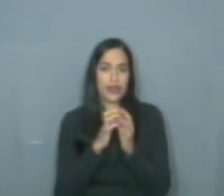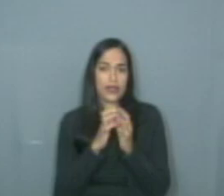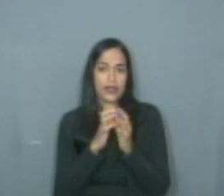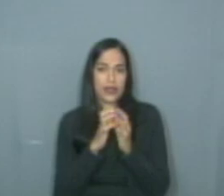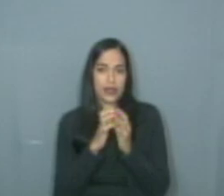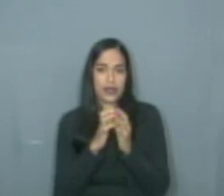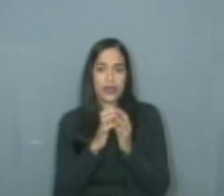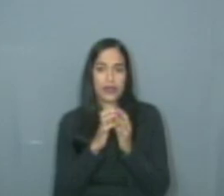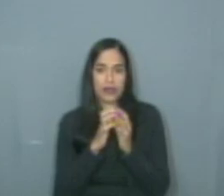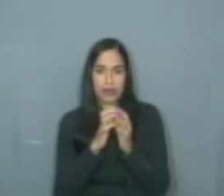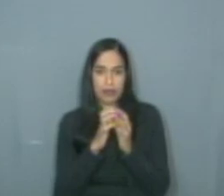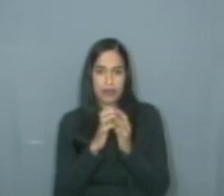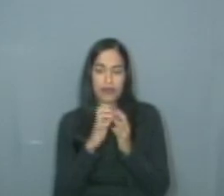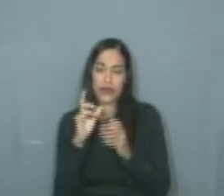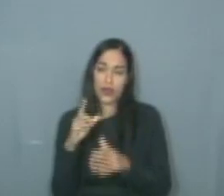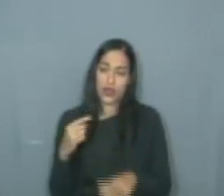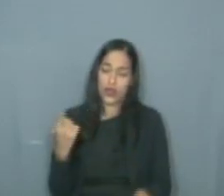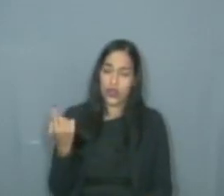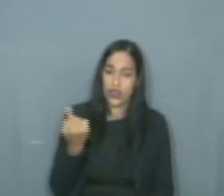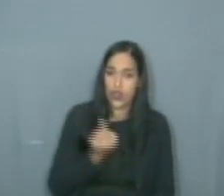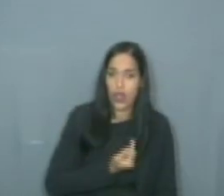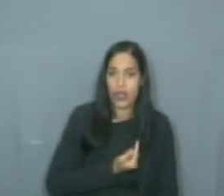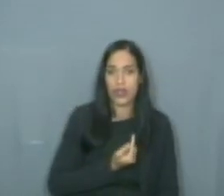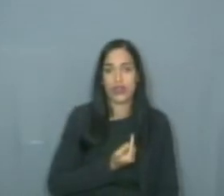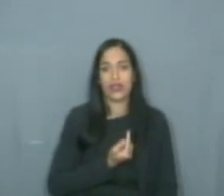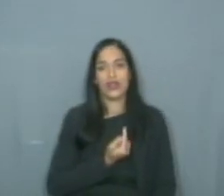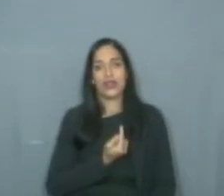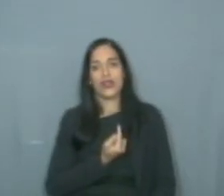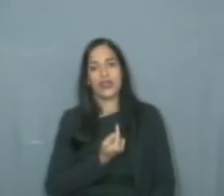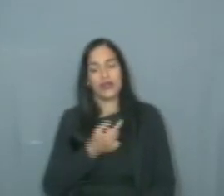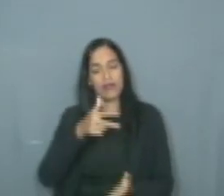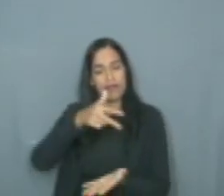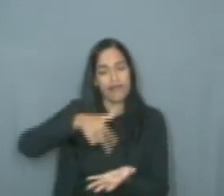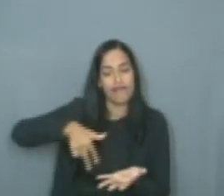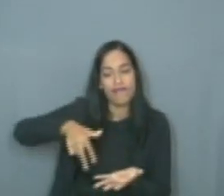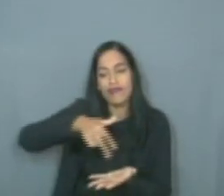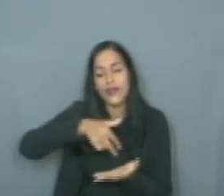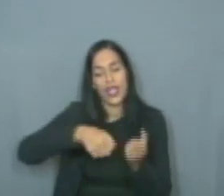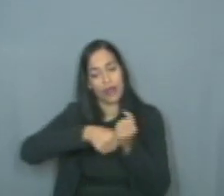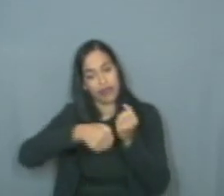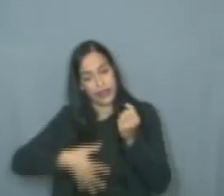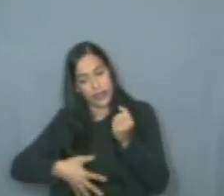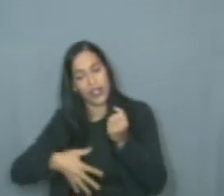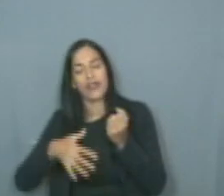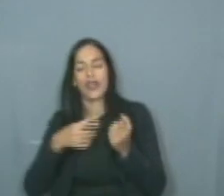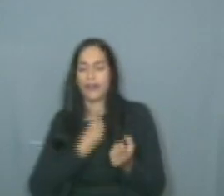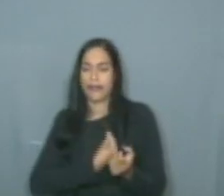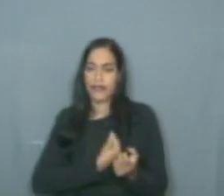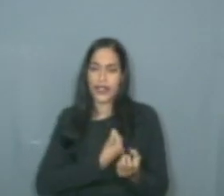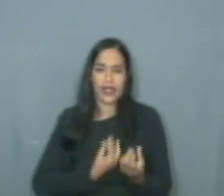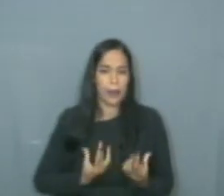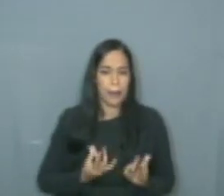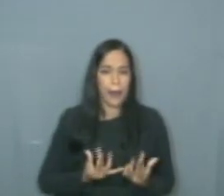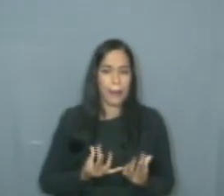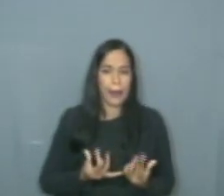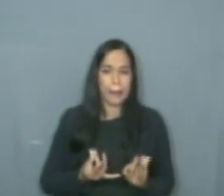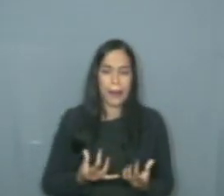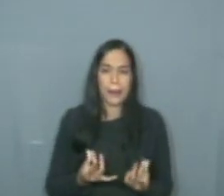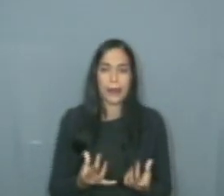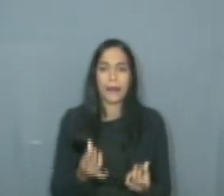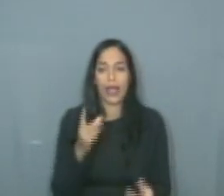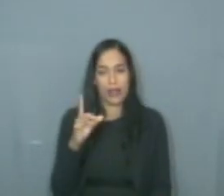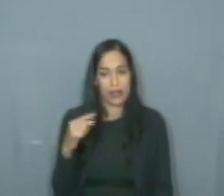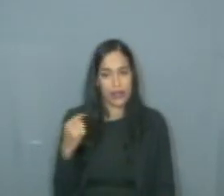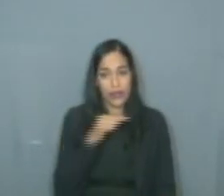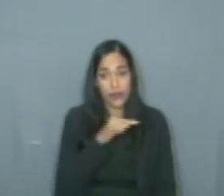maiores passistas. Que ela tenha vida longa e que vocês possam, de